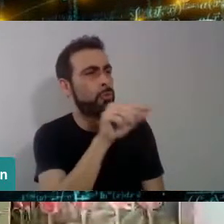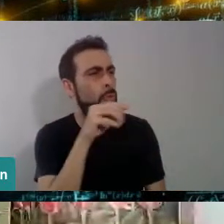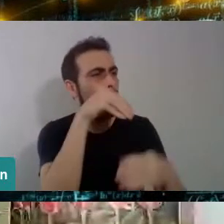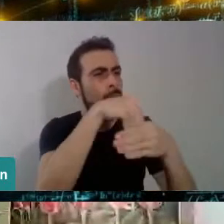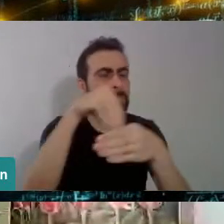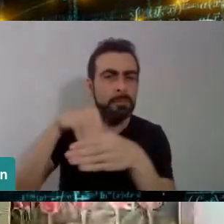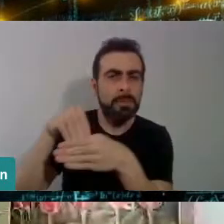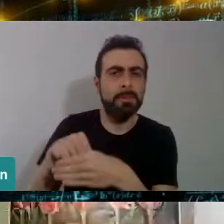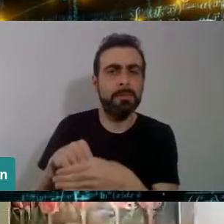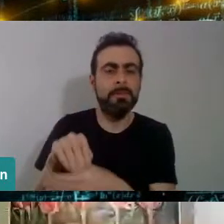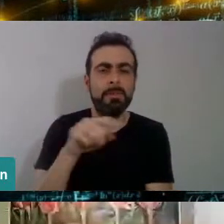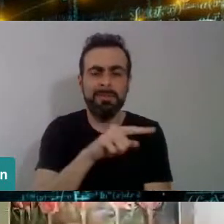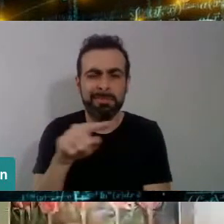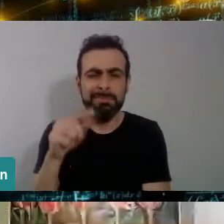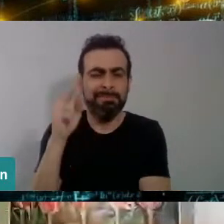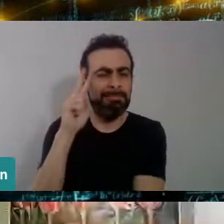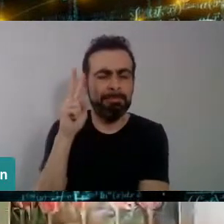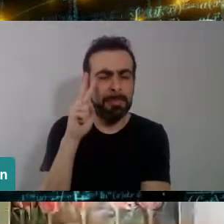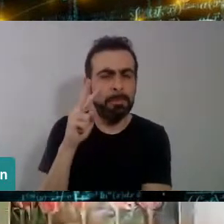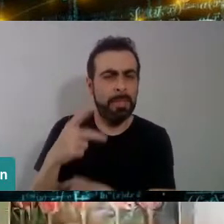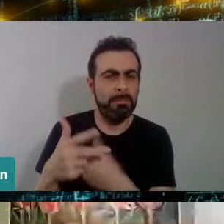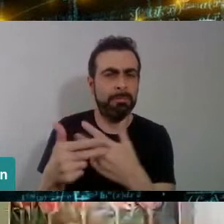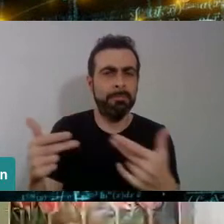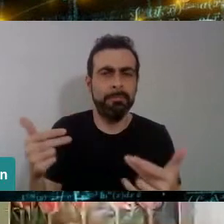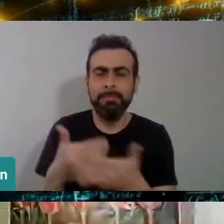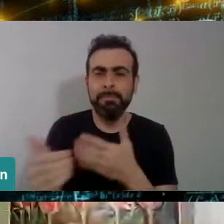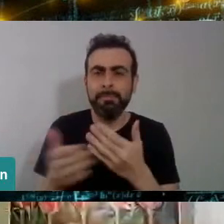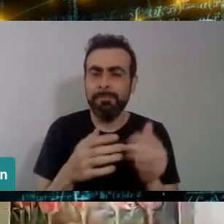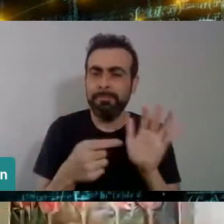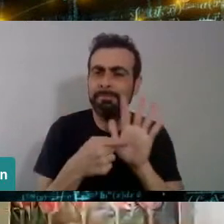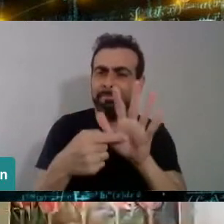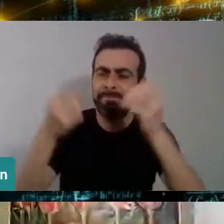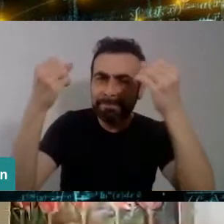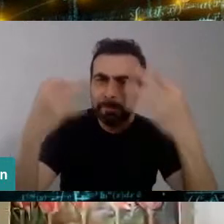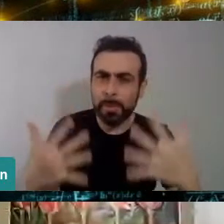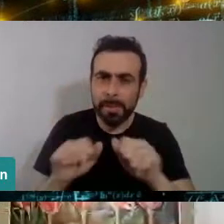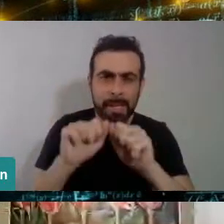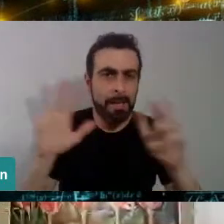tomamos. Se alguém lembra de algumas coisas assim para contar para a gente aqui hoje, né?